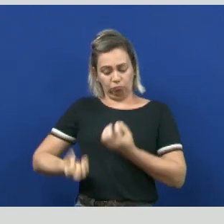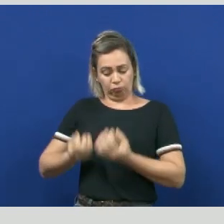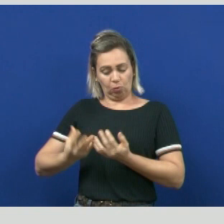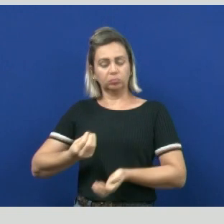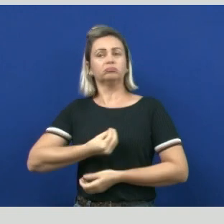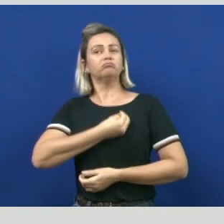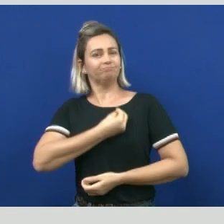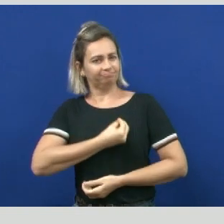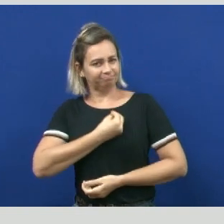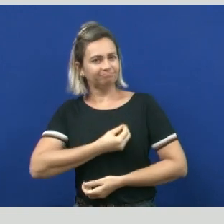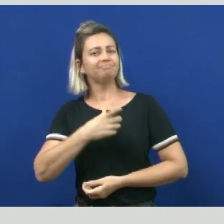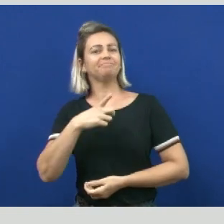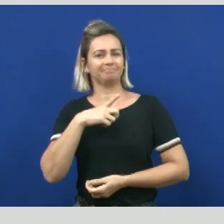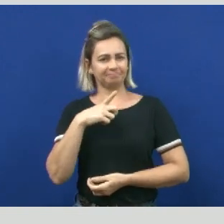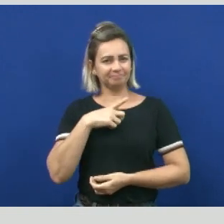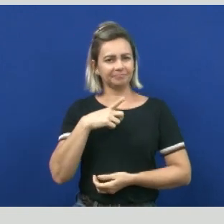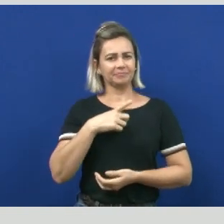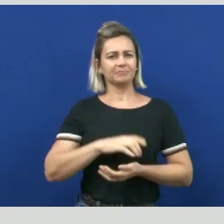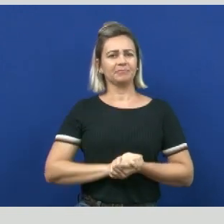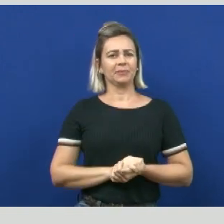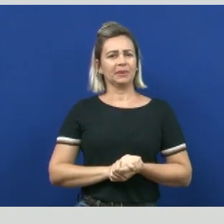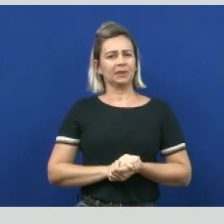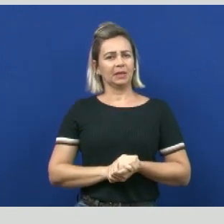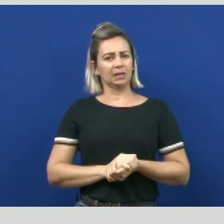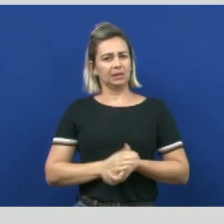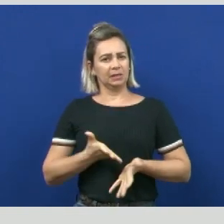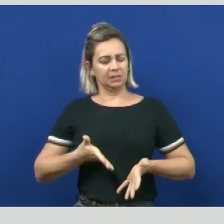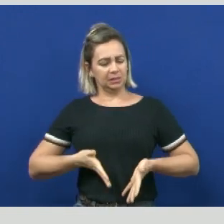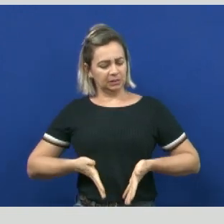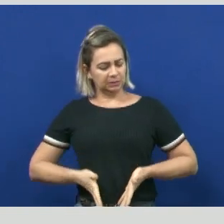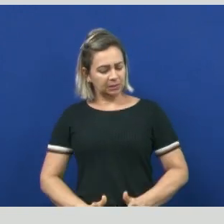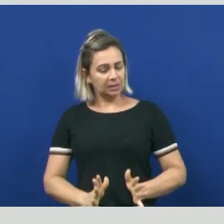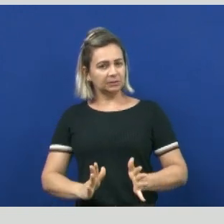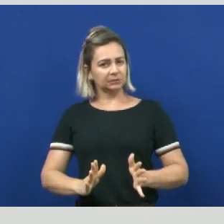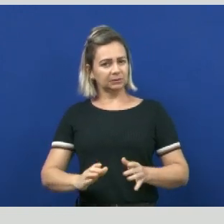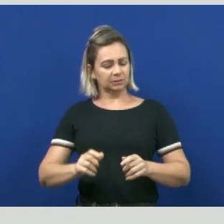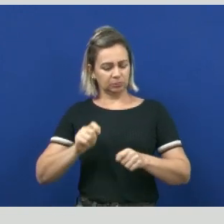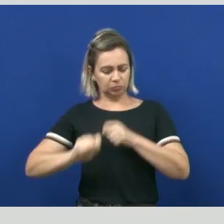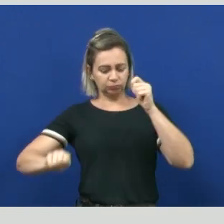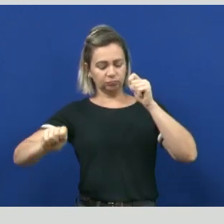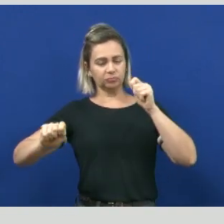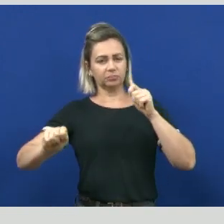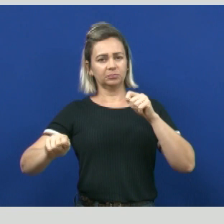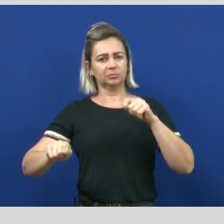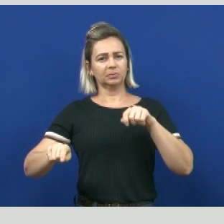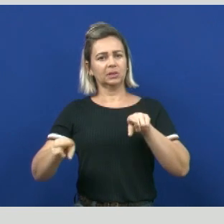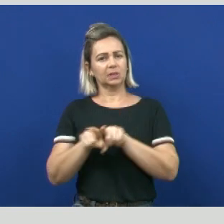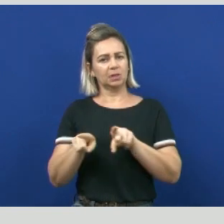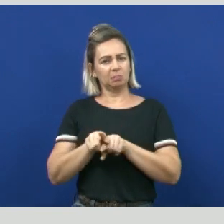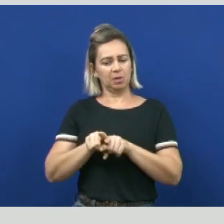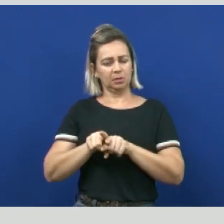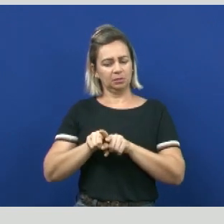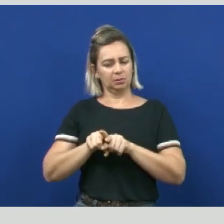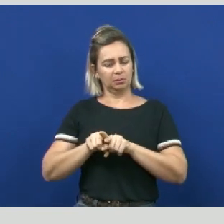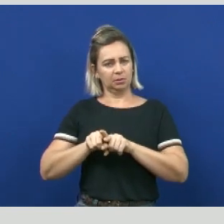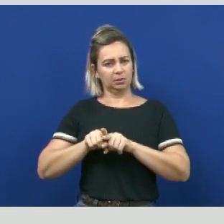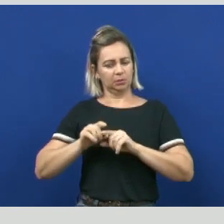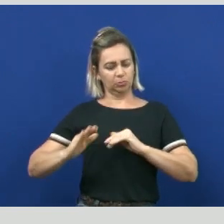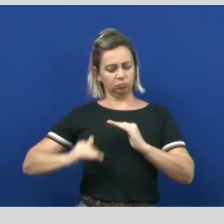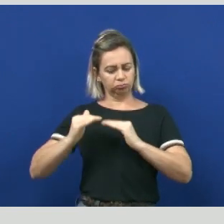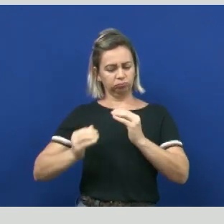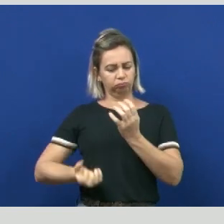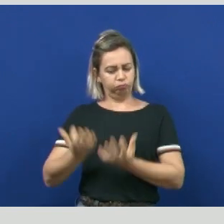vivo. Ele nasce de uma faísca, cresce à medida que consome seu alimento, no caso a madeira, pode